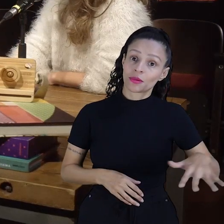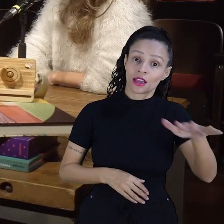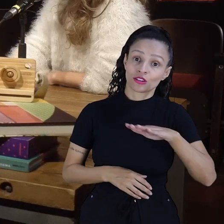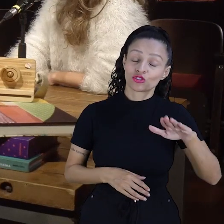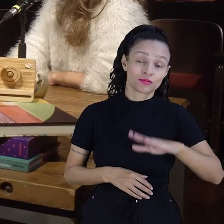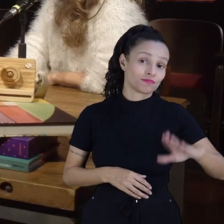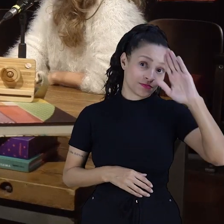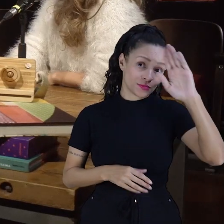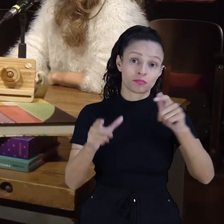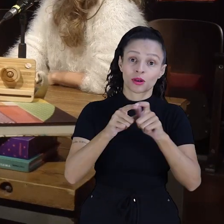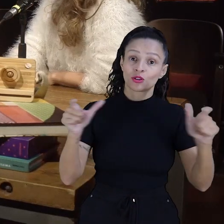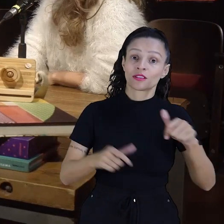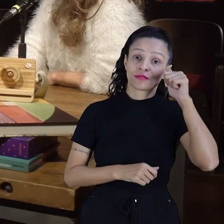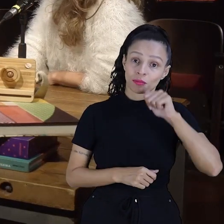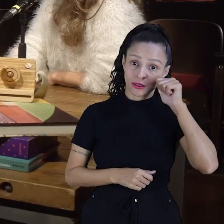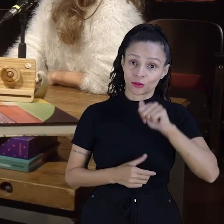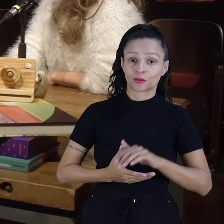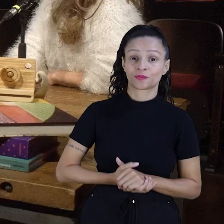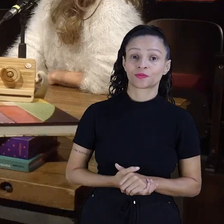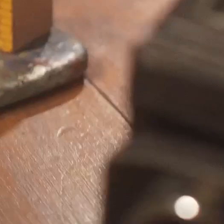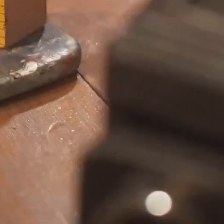ambiente majoritariamente Feminino.